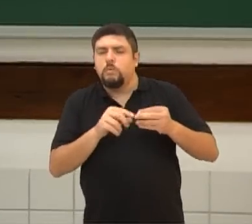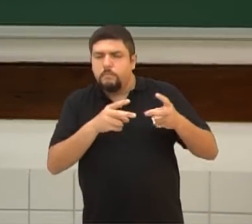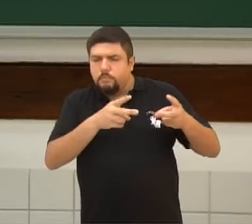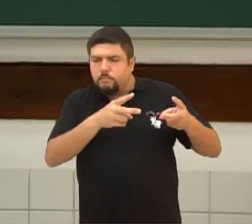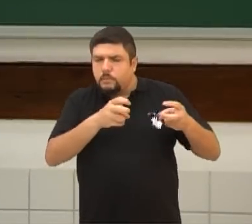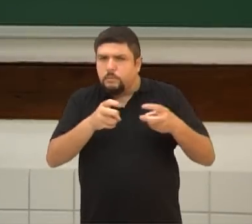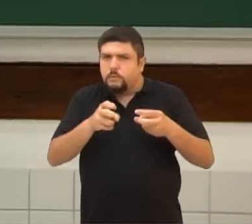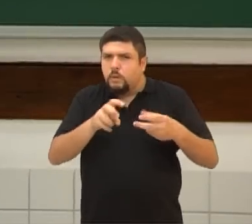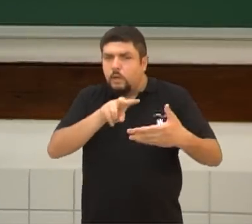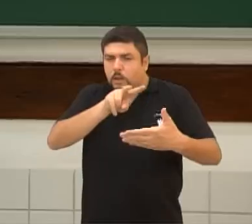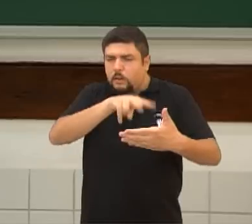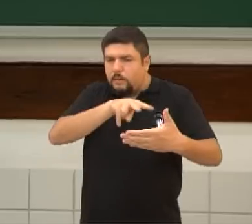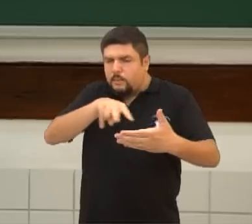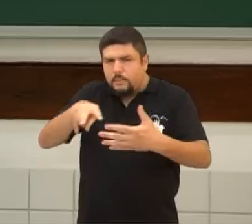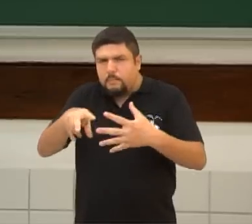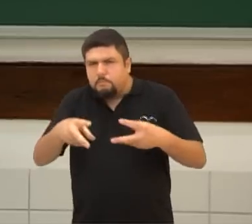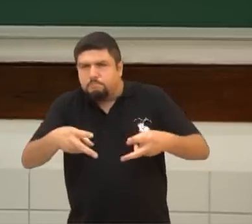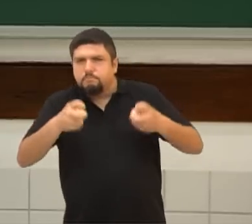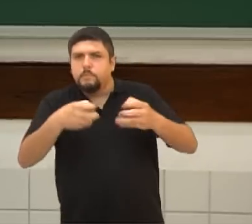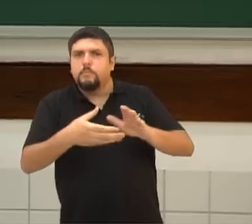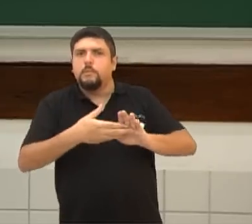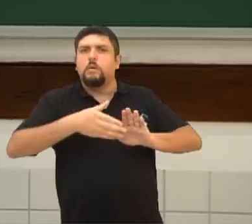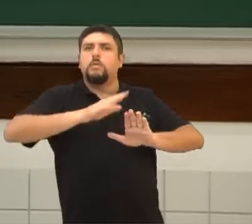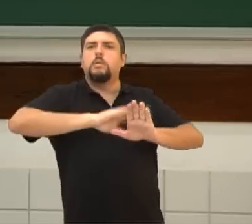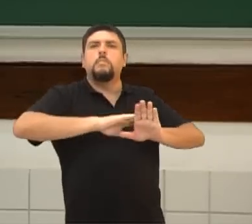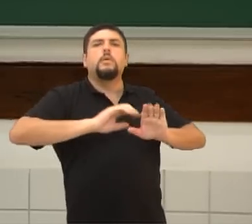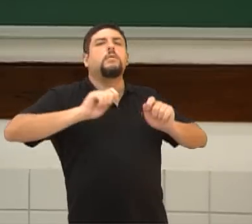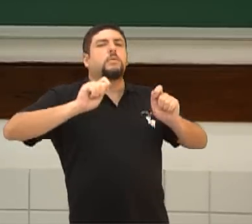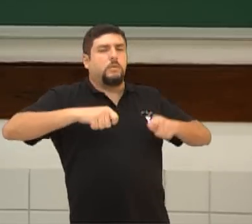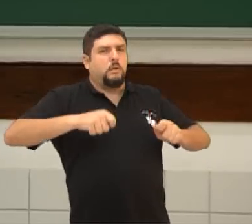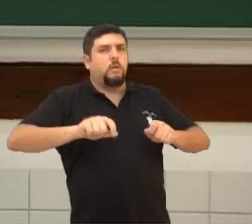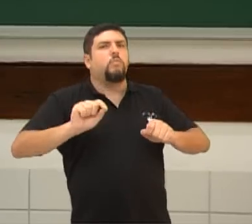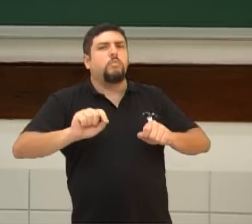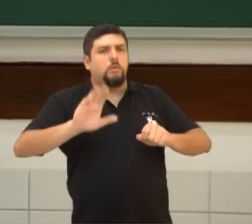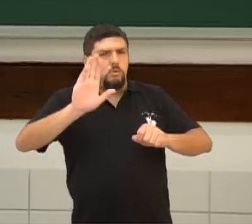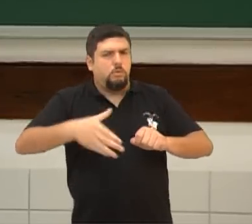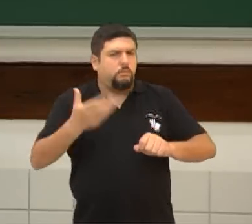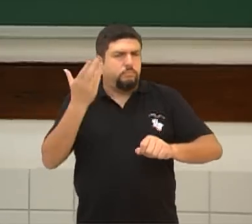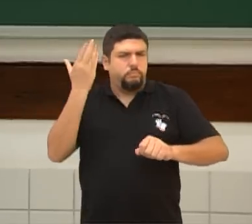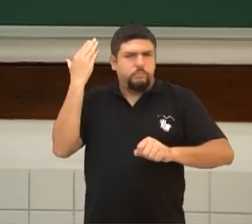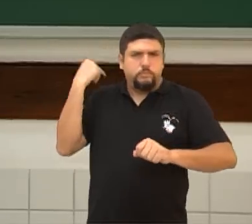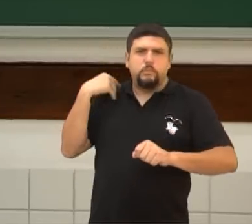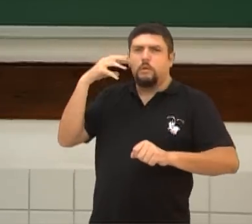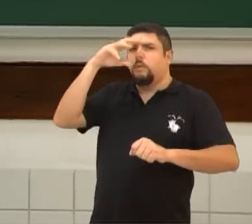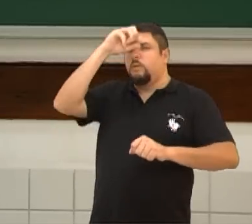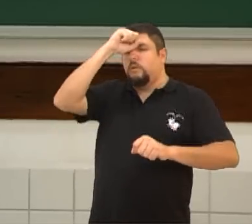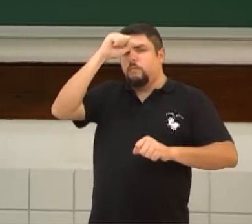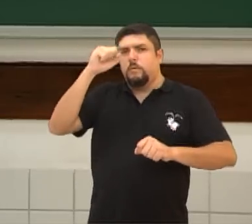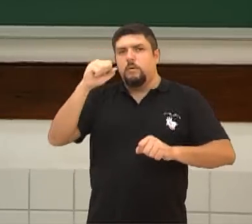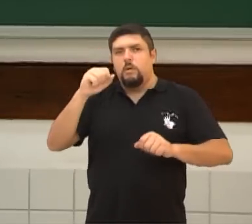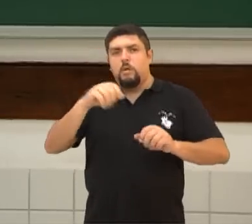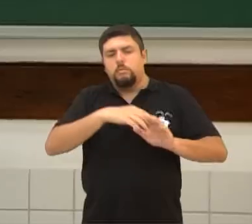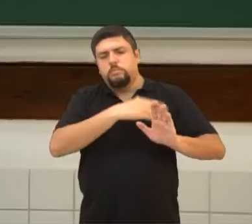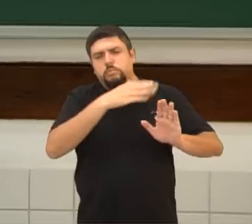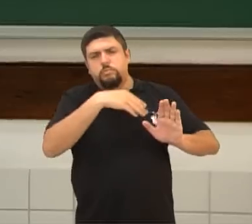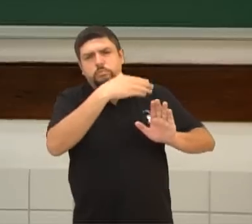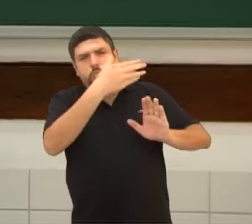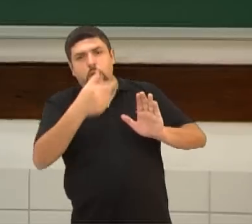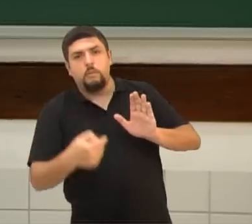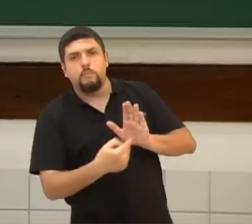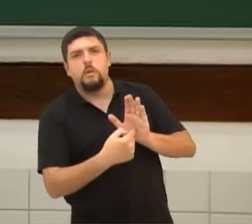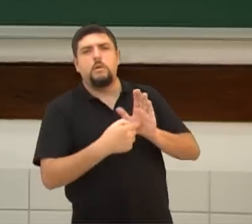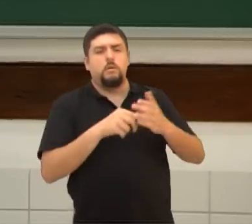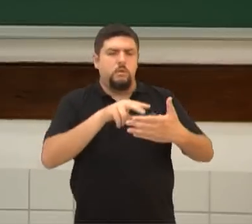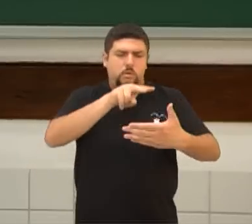são todas aquelas situações que nós já aprendemos em outros momentos da nossa vida e que agora a gente lança a mão